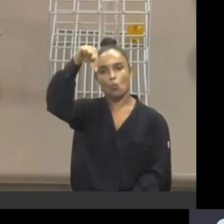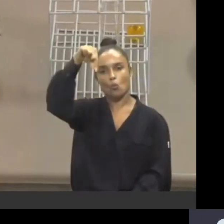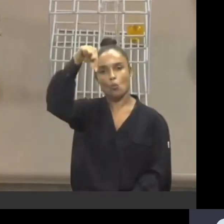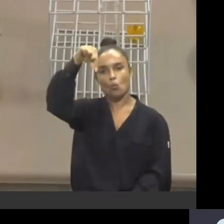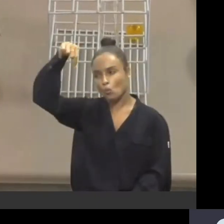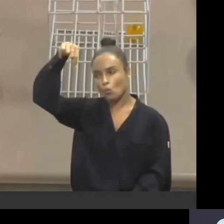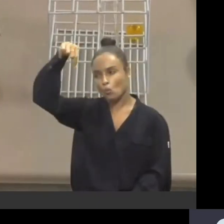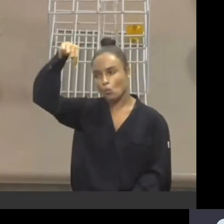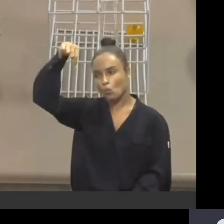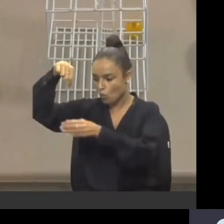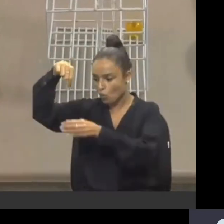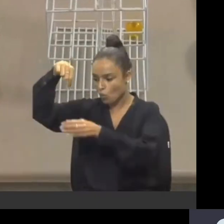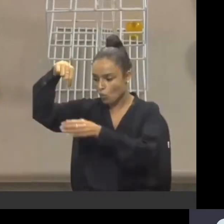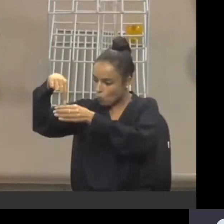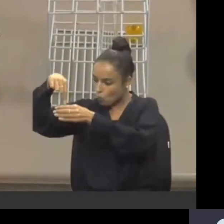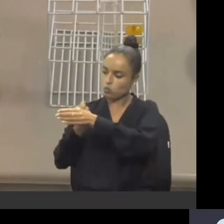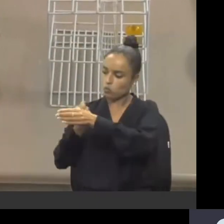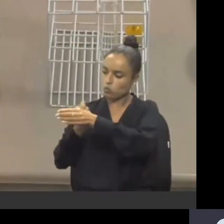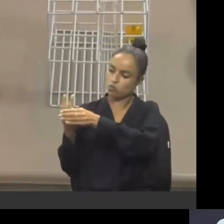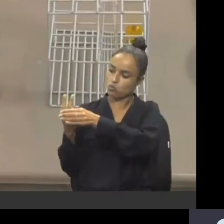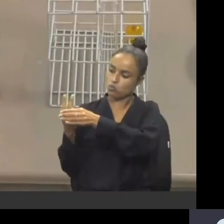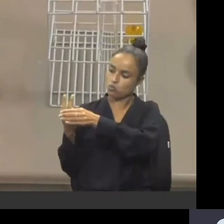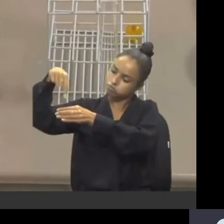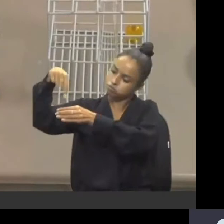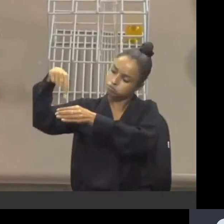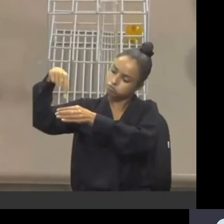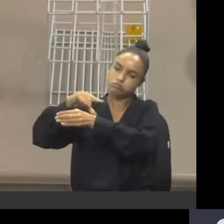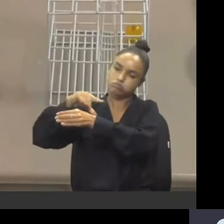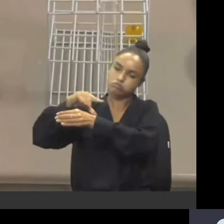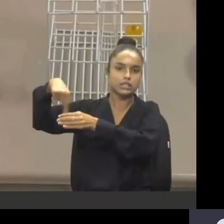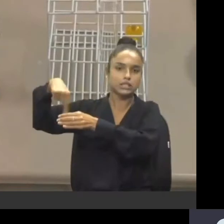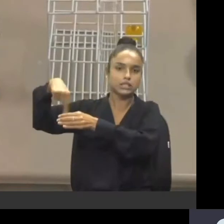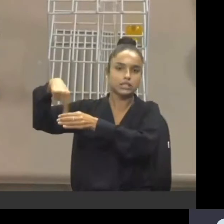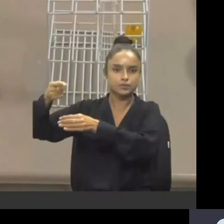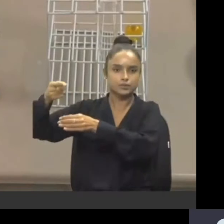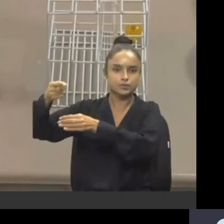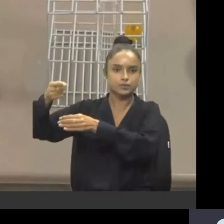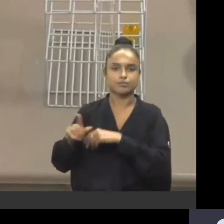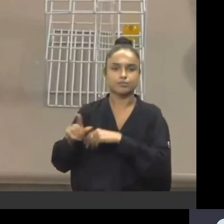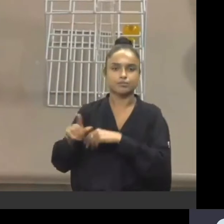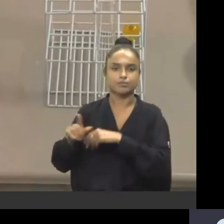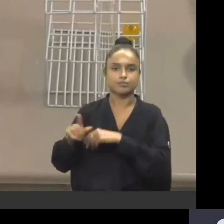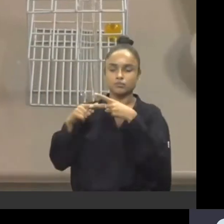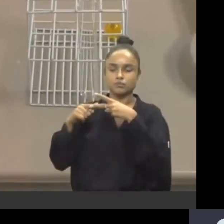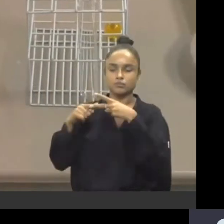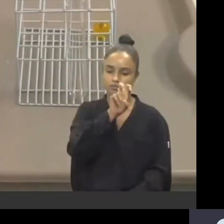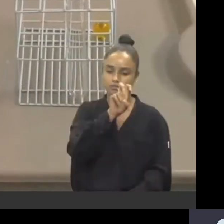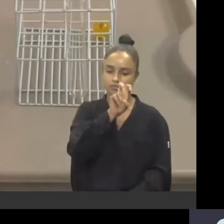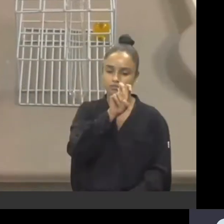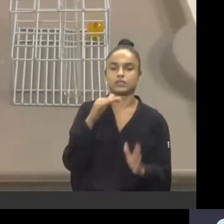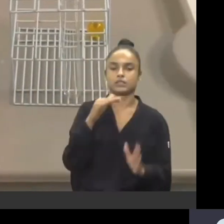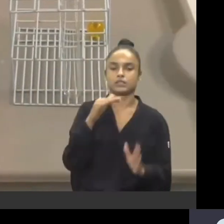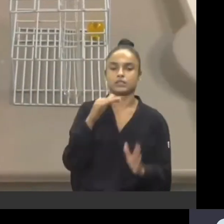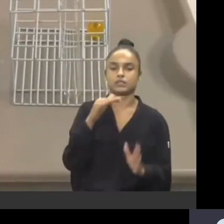e vamos transferir para o tubo 2 e nós vamos adicionar também de 5 a 10 gotas